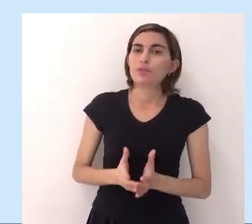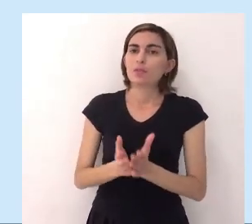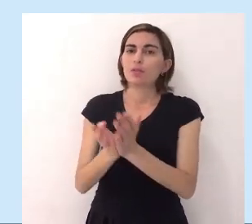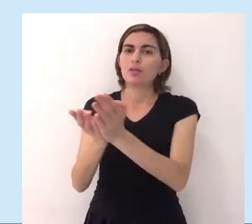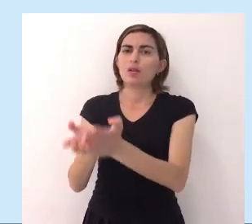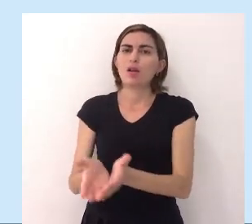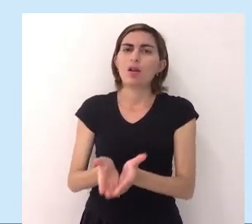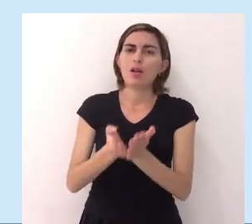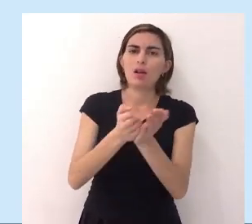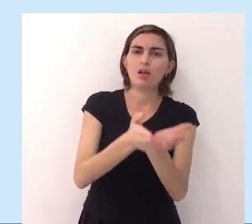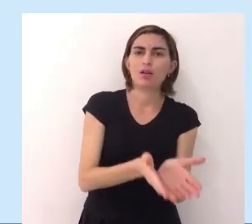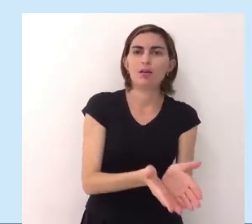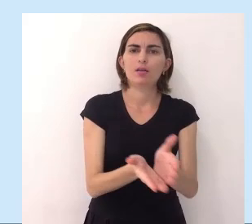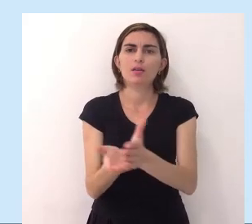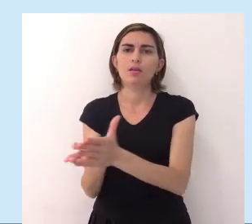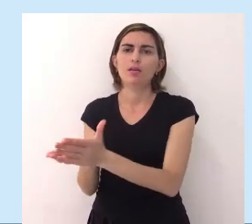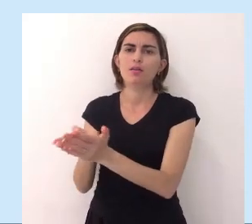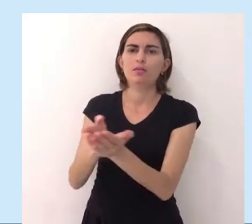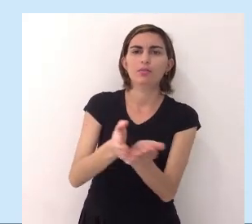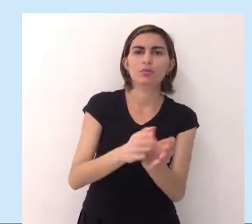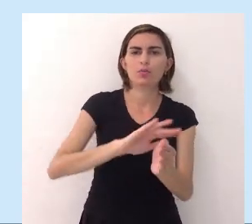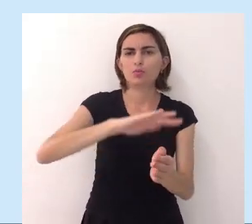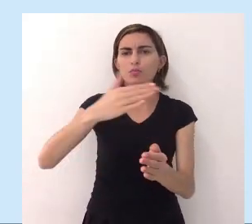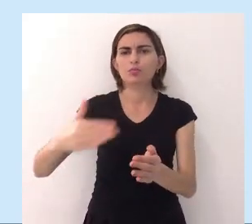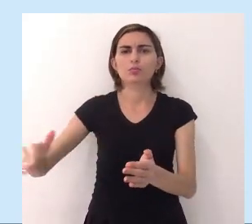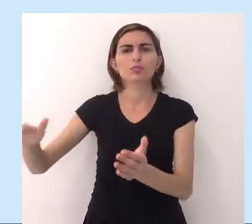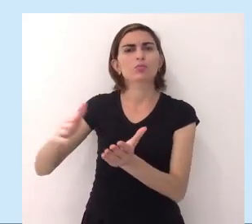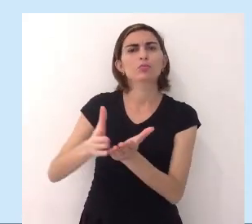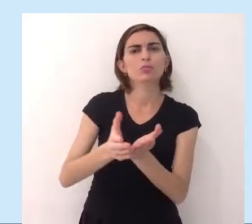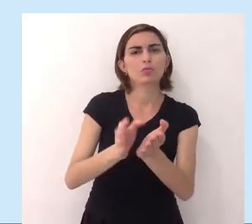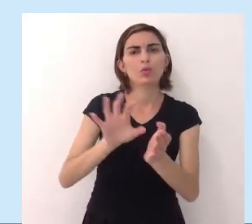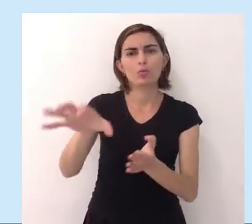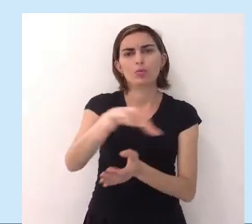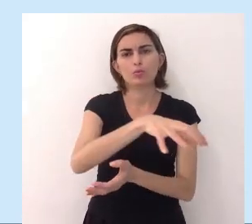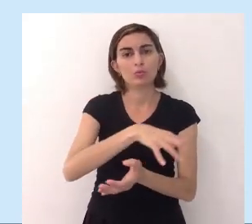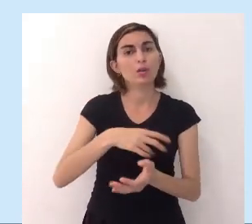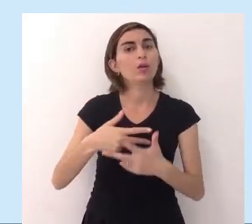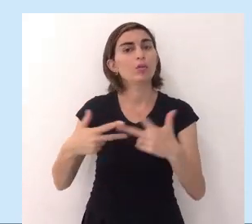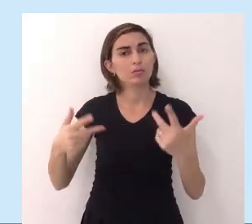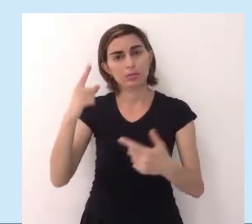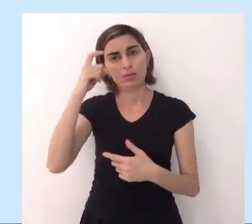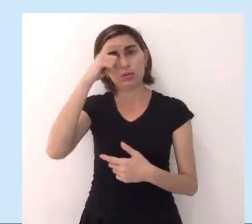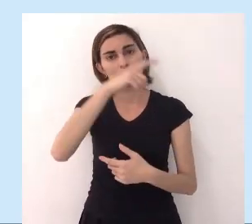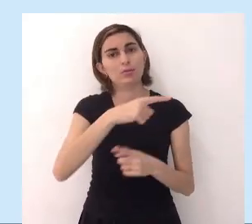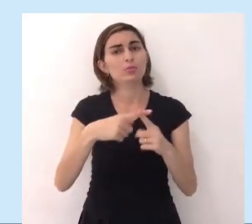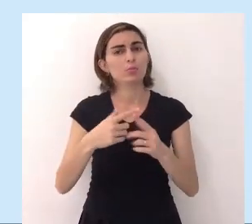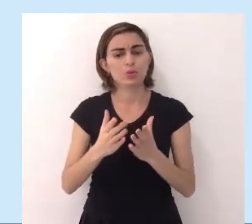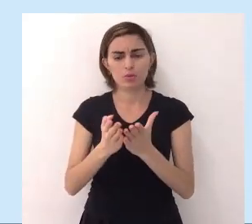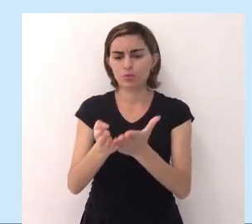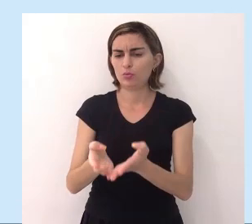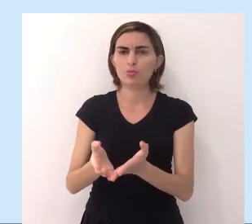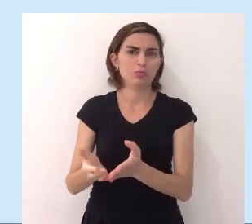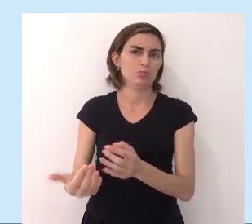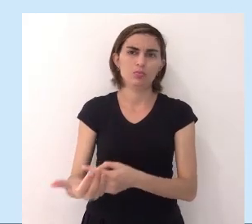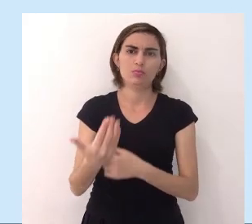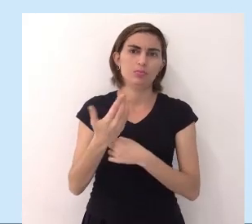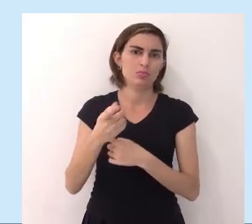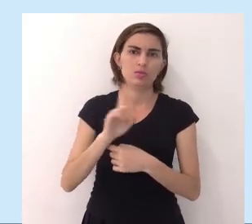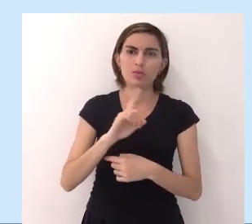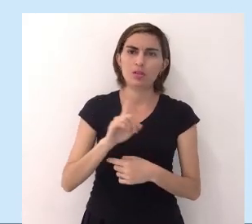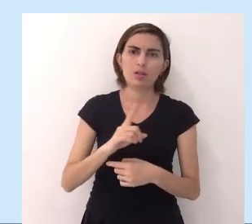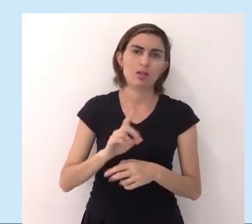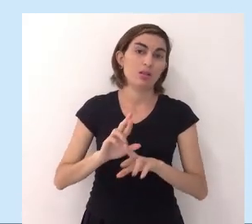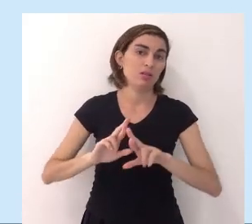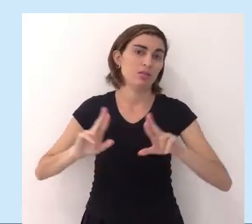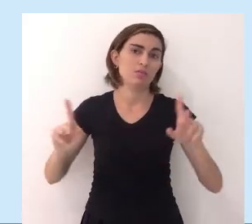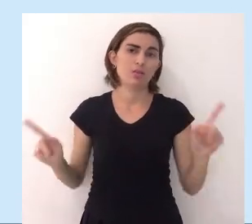trafegar pelos mares, né? Contornar os continentes. E era uma coisa muito difícil, porque as embarcações não ajudavam, tá? Eram embarcações